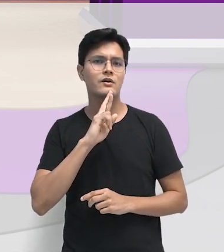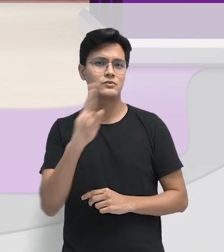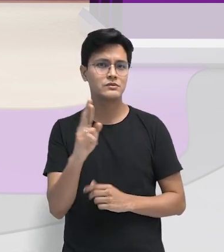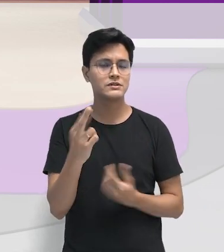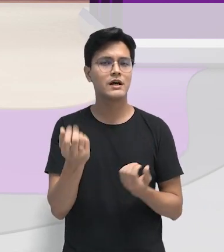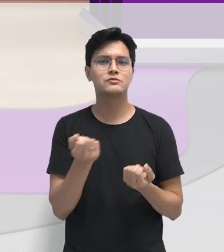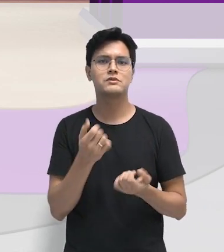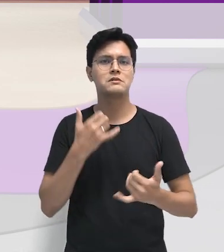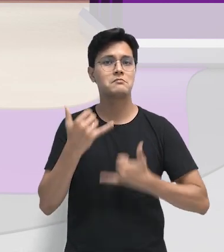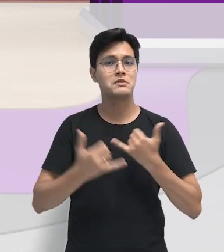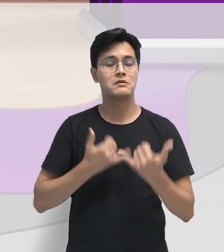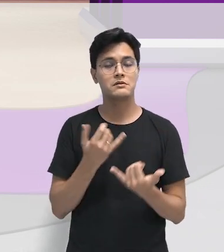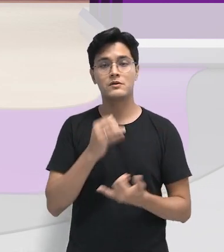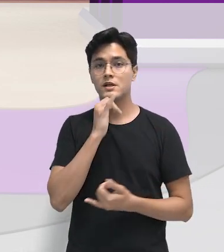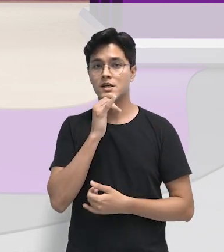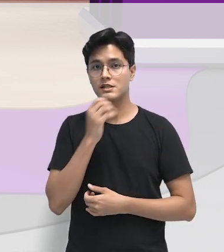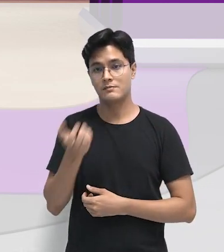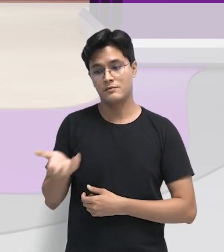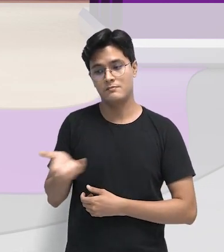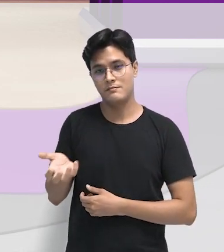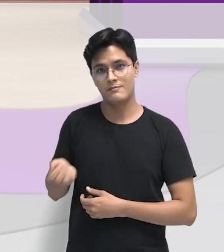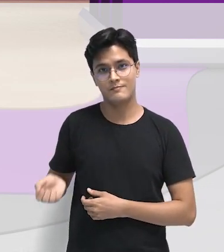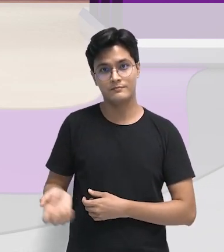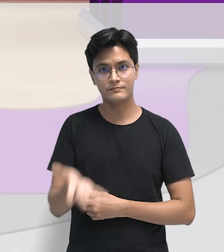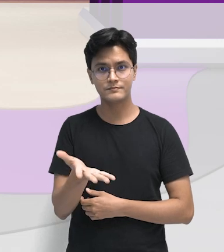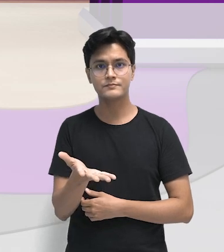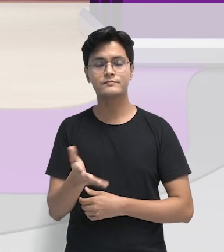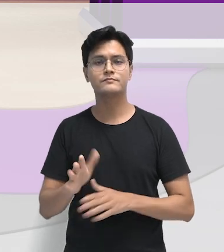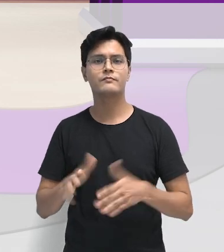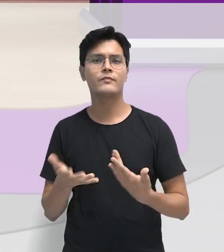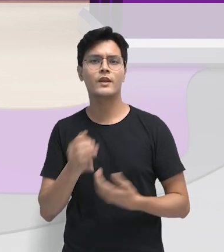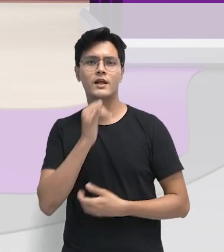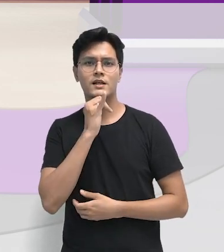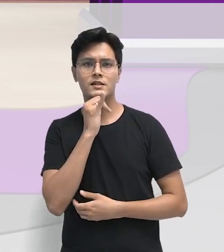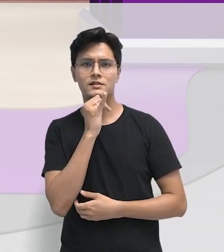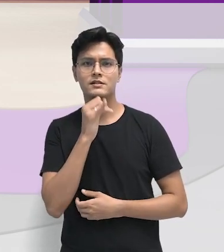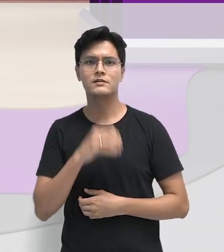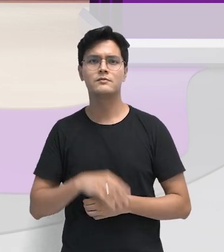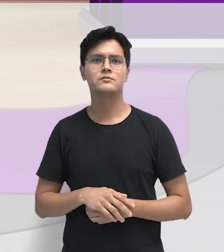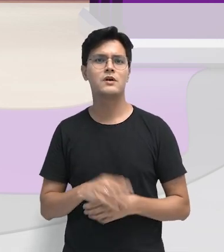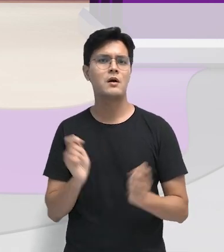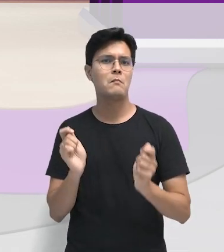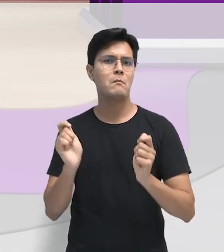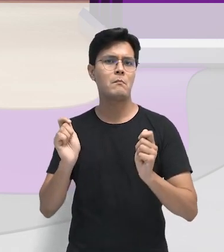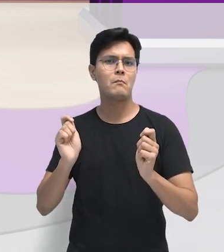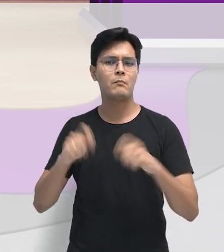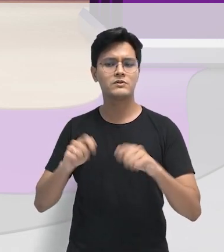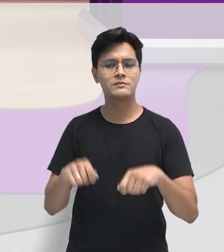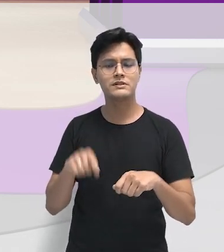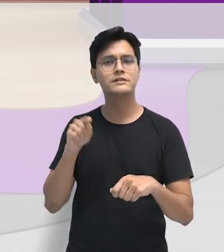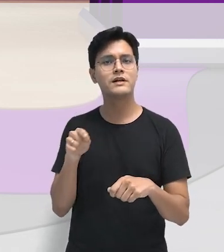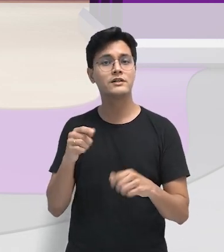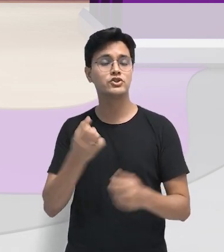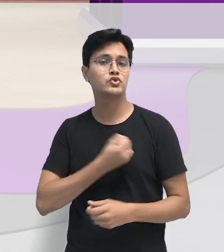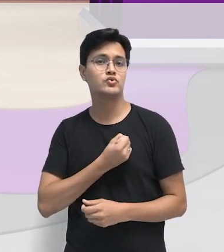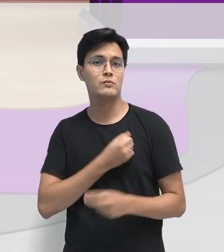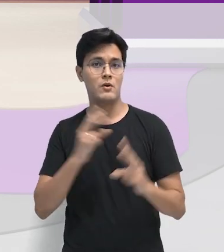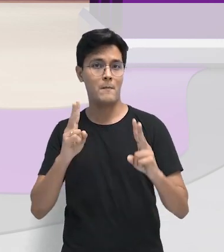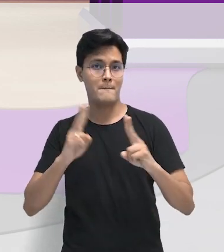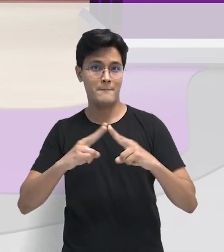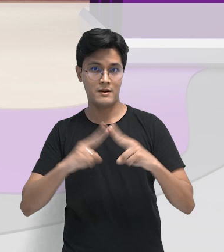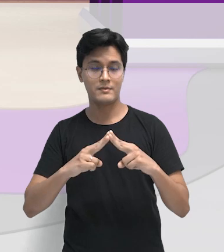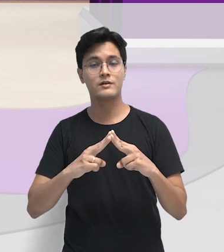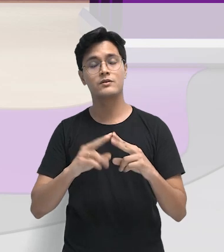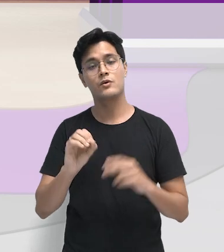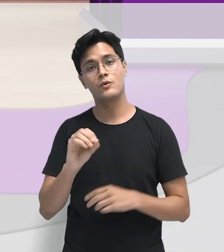por exemplo, no lançamento de um dado. Quais são as chances, por exemplo, de obter número par no lançamento? Quais